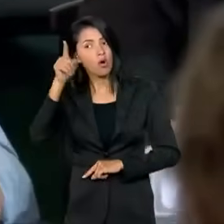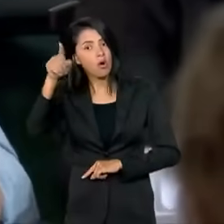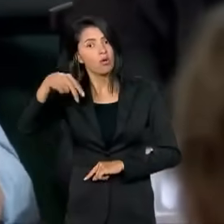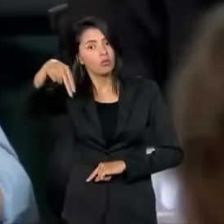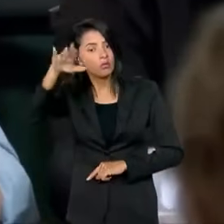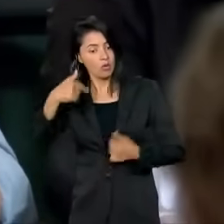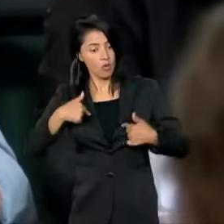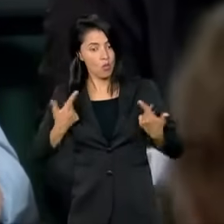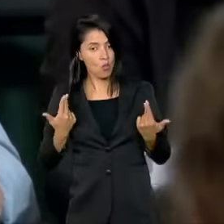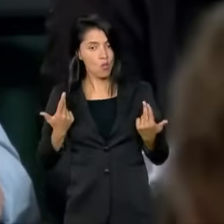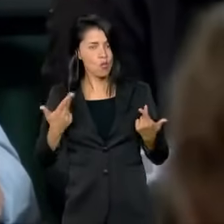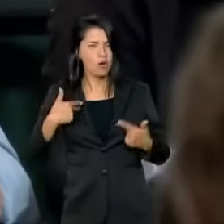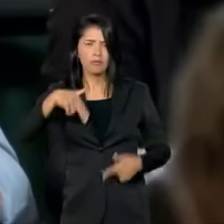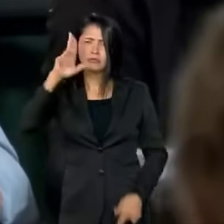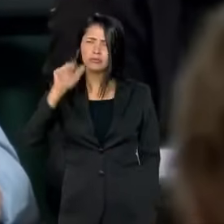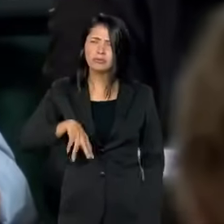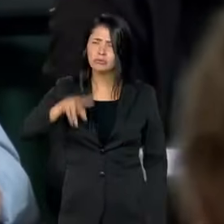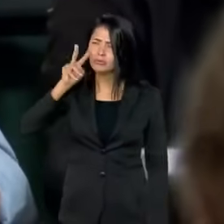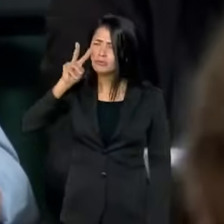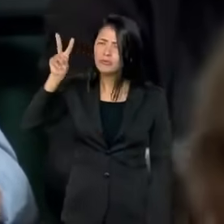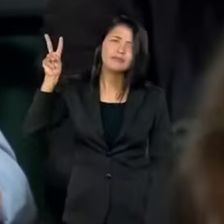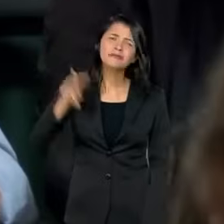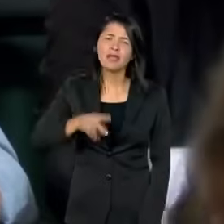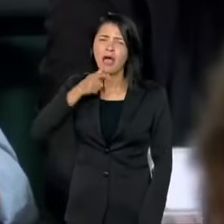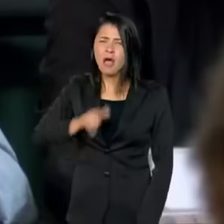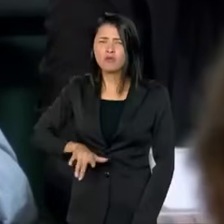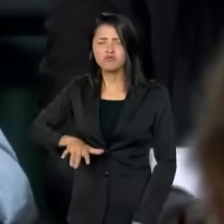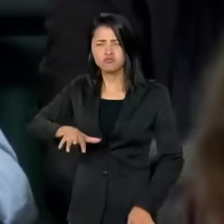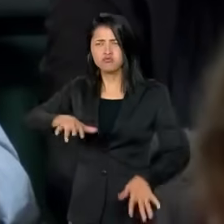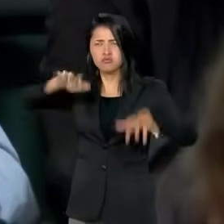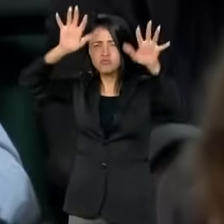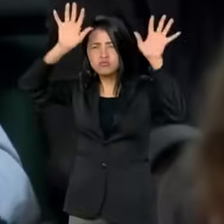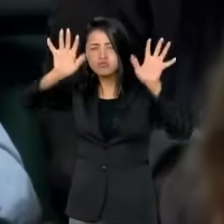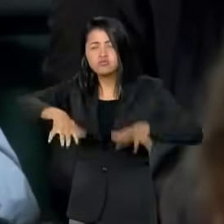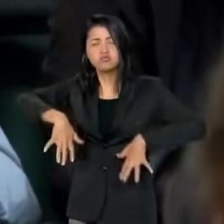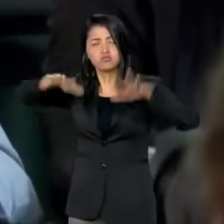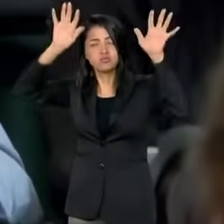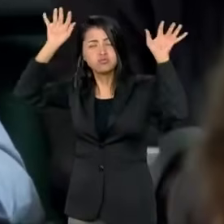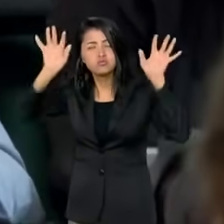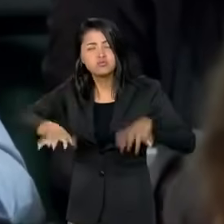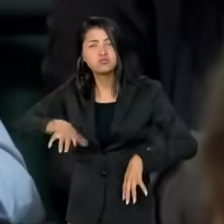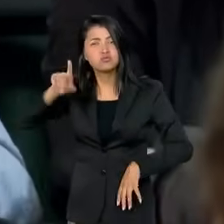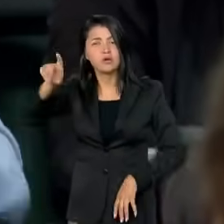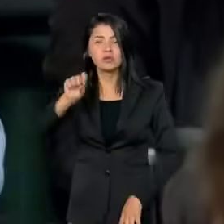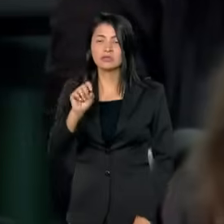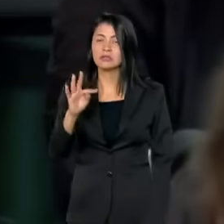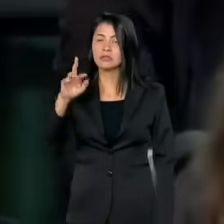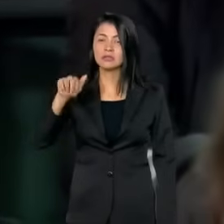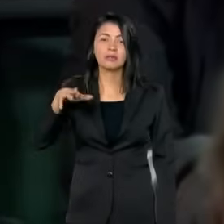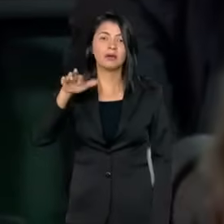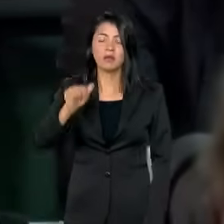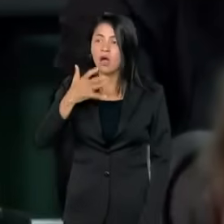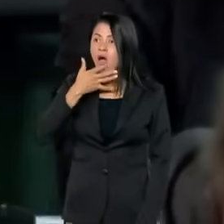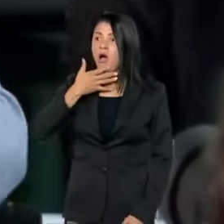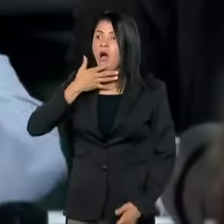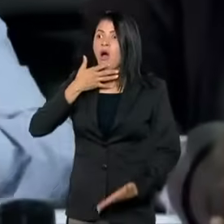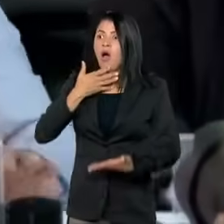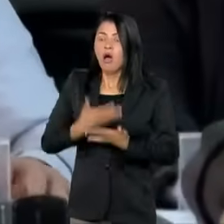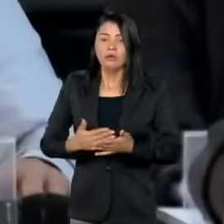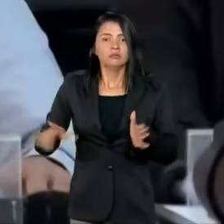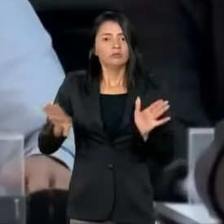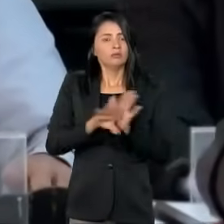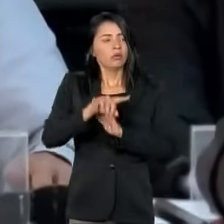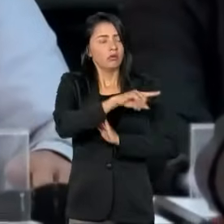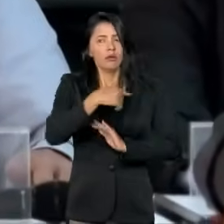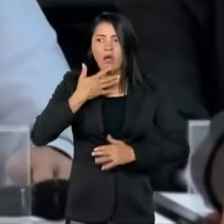nordestino como eu nunca imaginou ver tanta água caindo do céu como eu vi lá em Santa Maria. Ele chegou assustado de